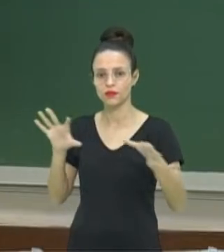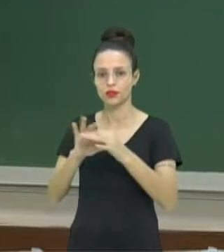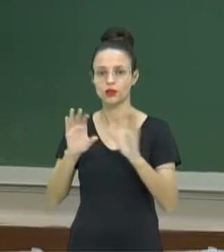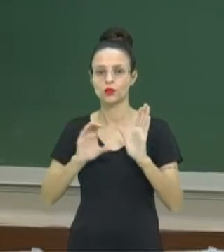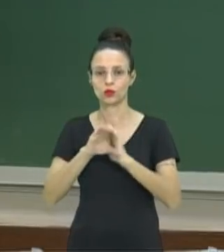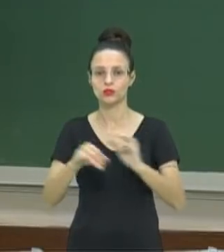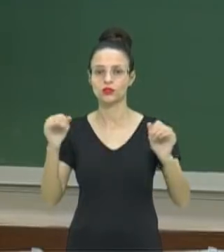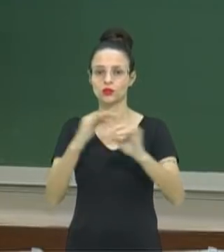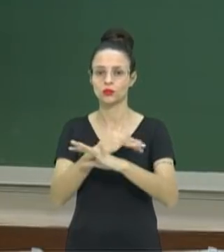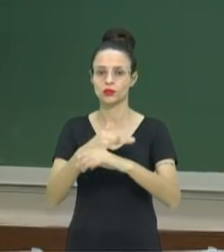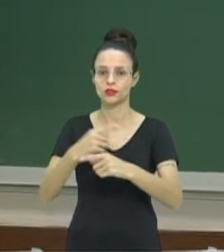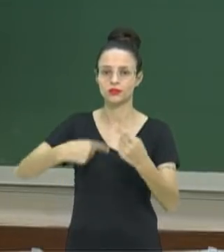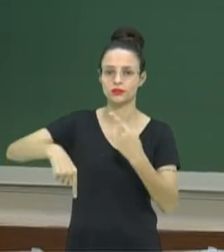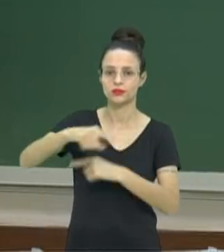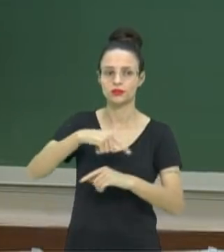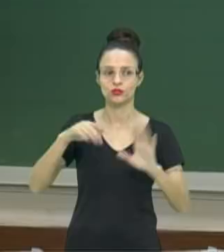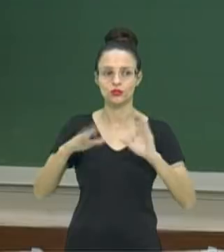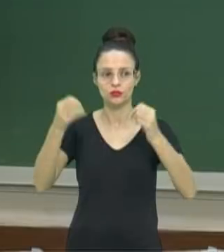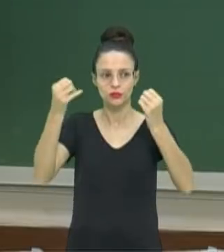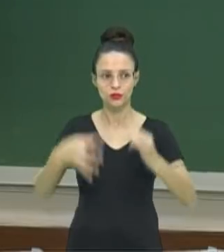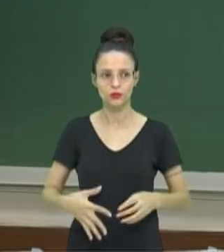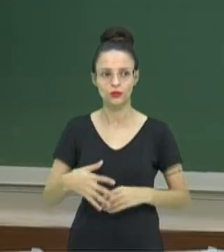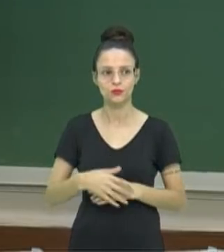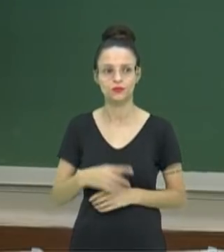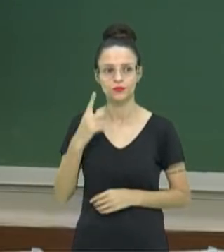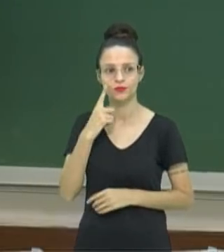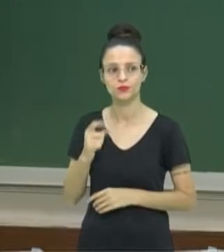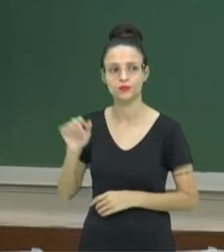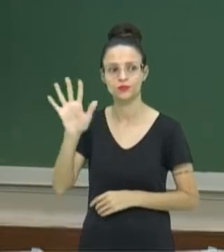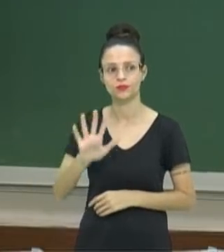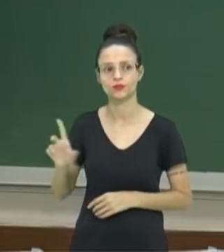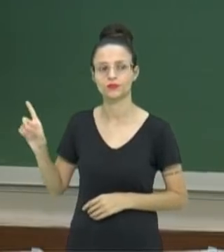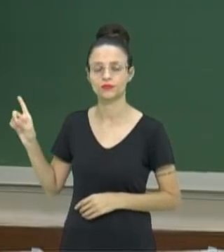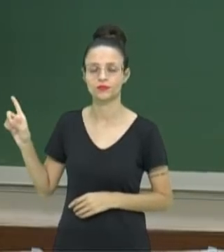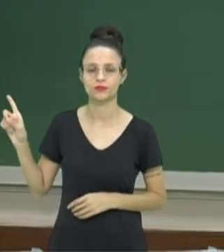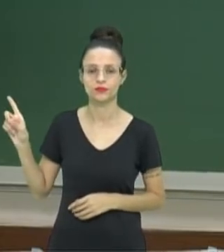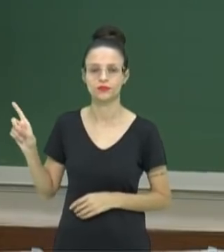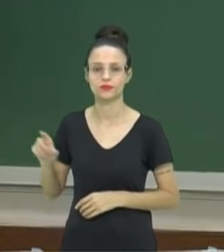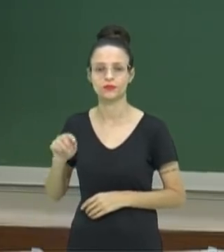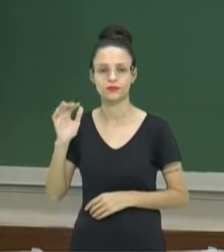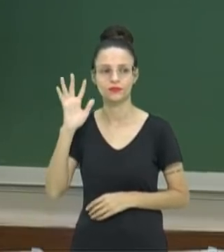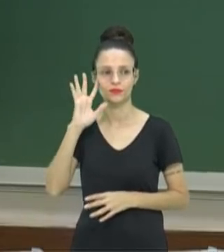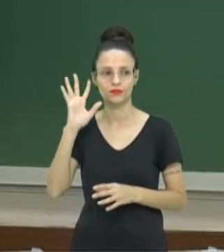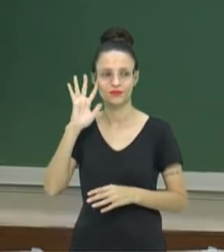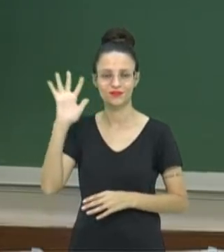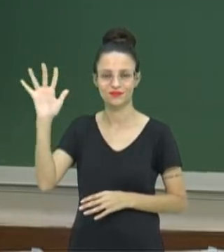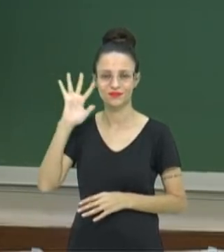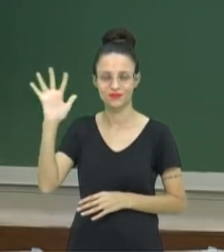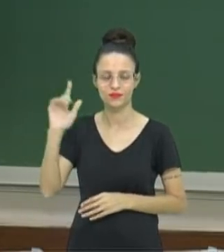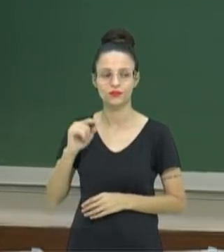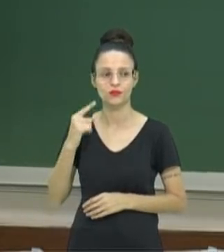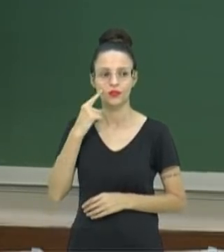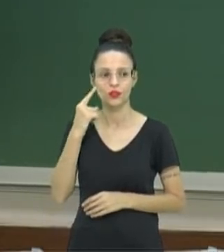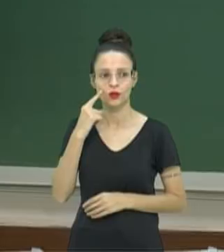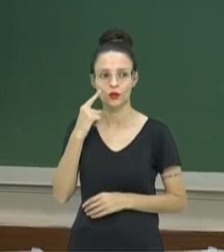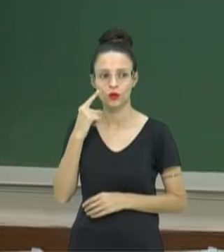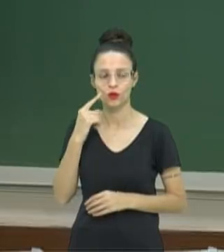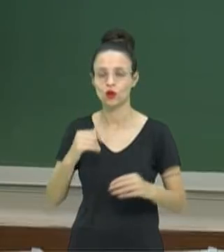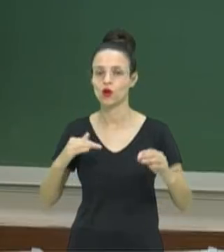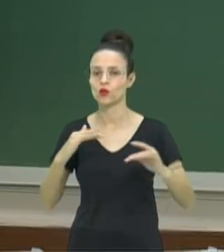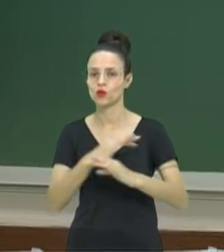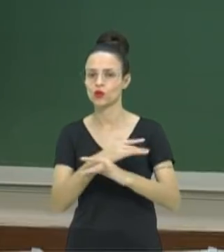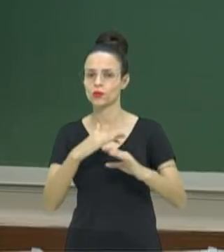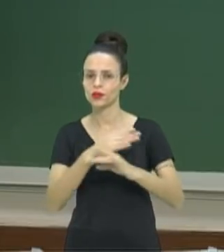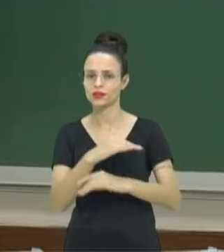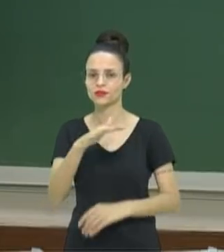de urbanização que a gente trabalhou. Eu trouxe aqui uma imagem para a gente entender essa ideia. Então, aqui é a urbanização, a